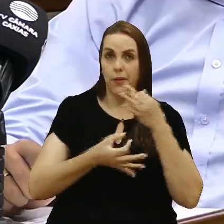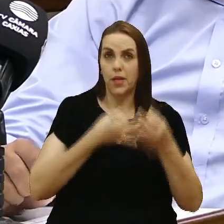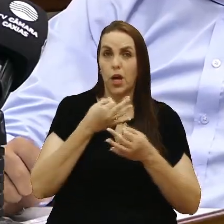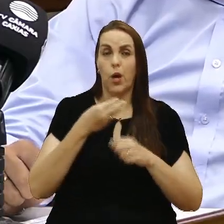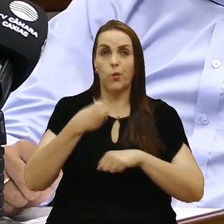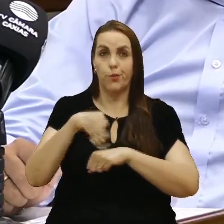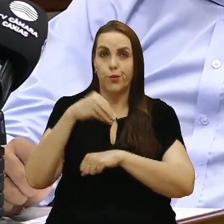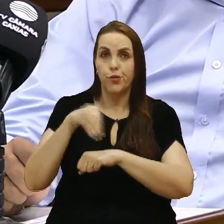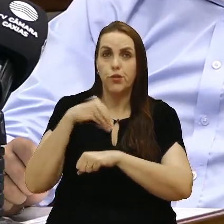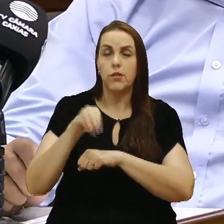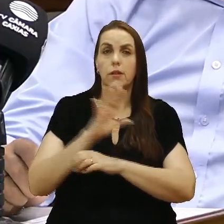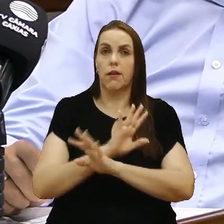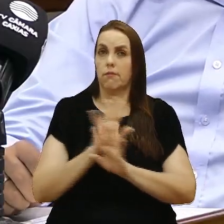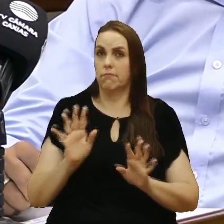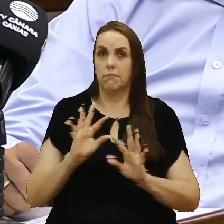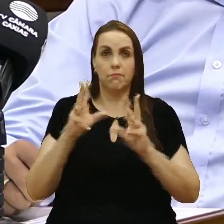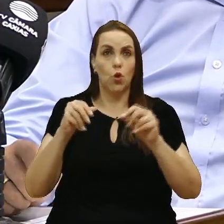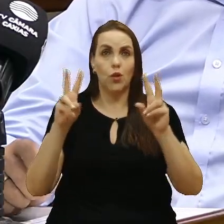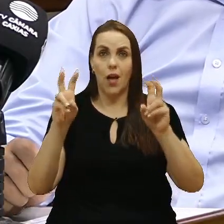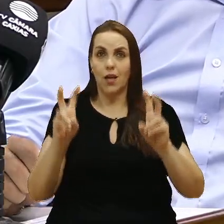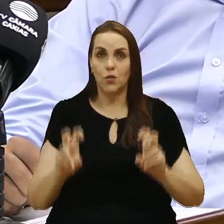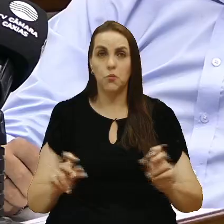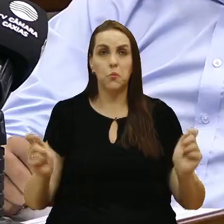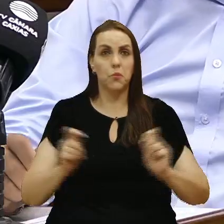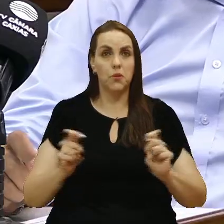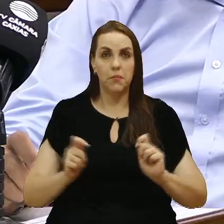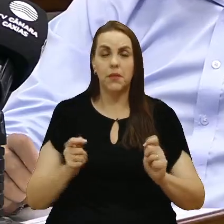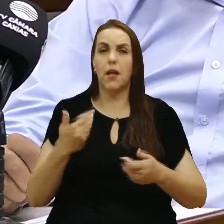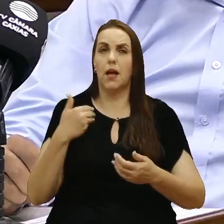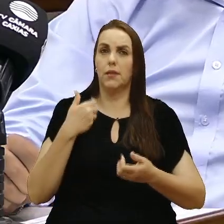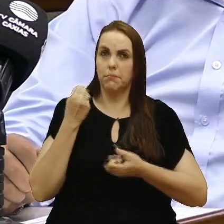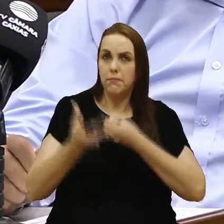opinião, que os assuntos possam ser aqui